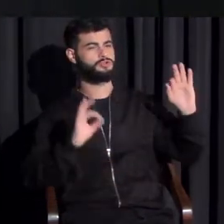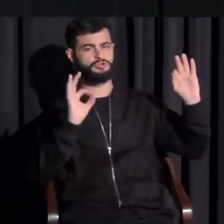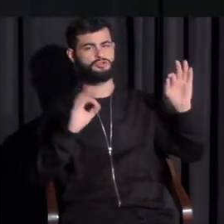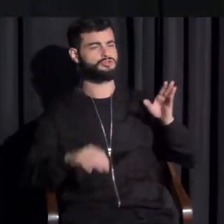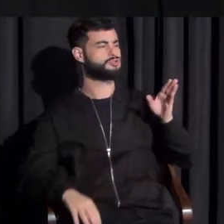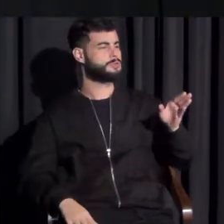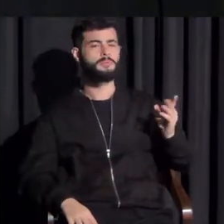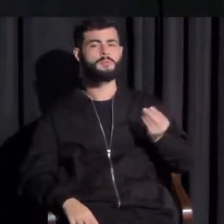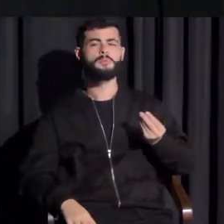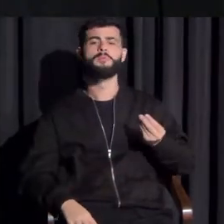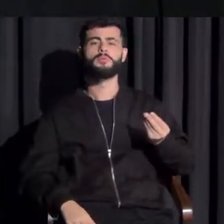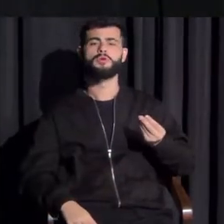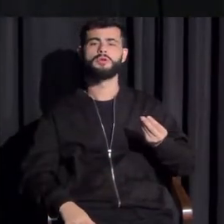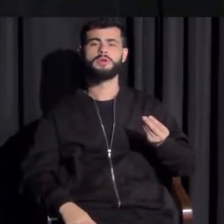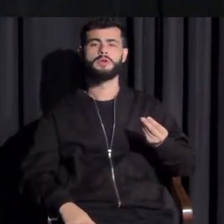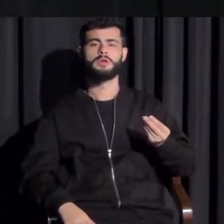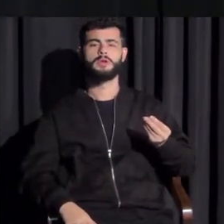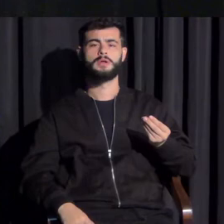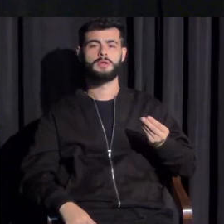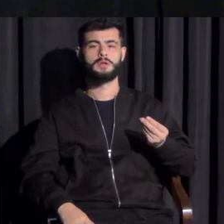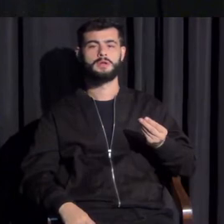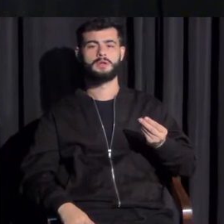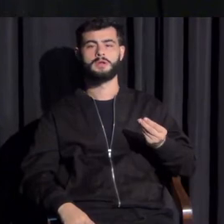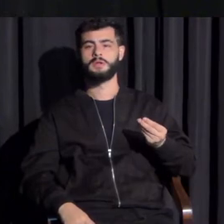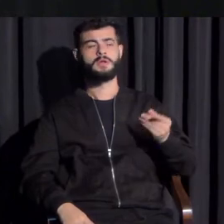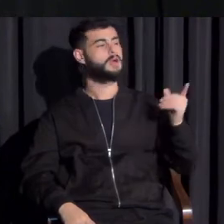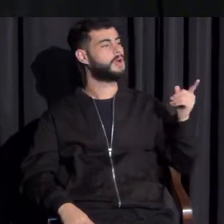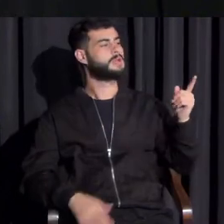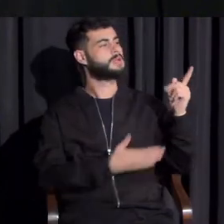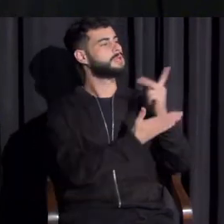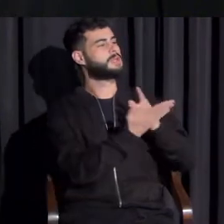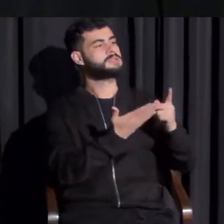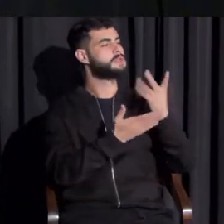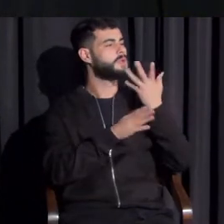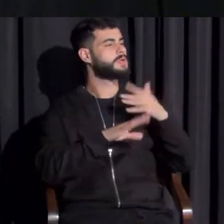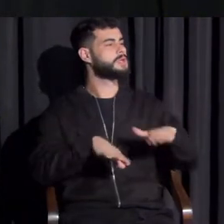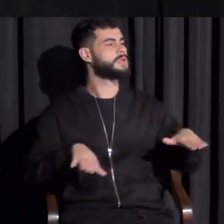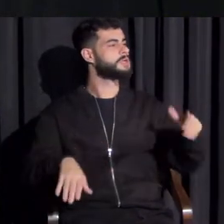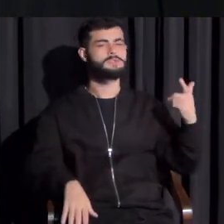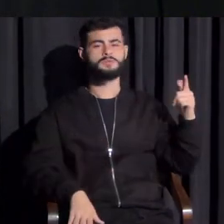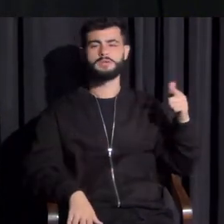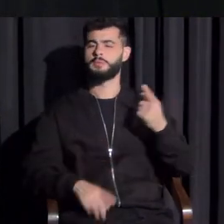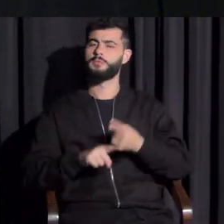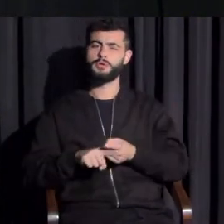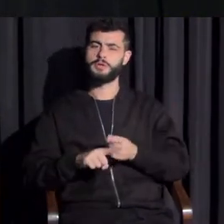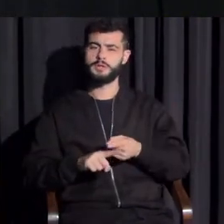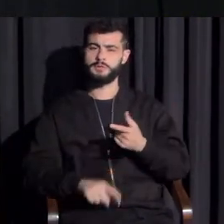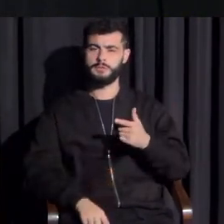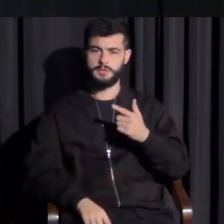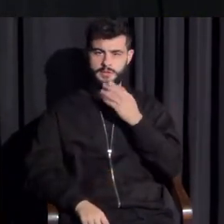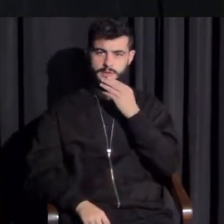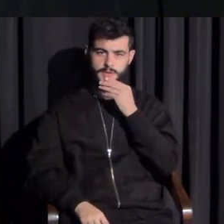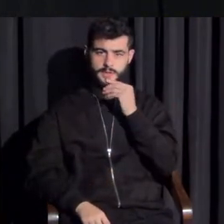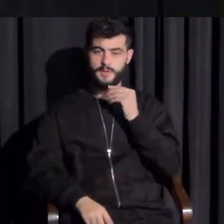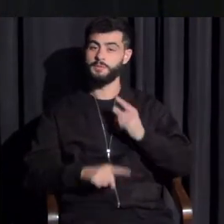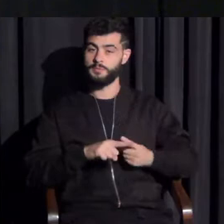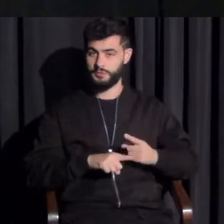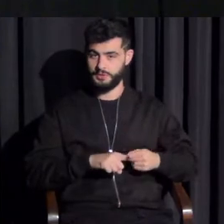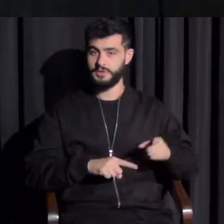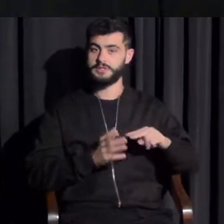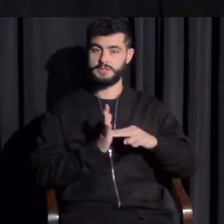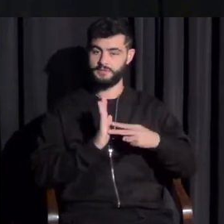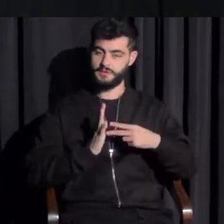e aí a gente não se depara com aquilo que as crianças produzem, com aquilo que as crianças criam. E a gente está falando de